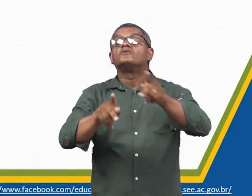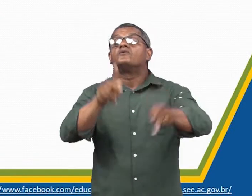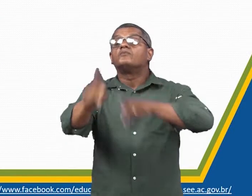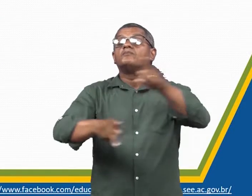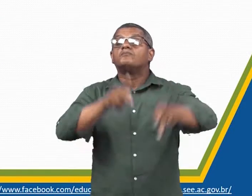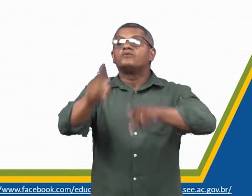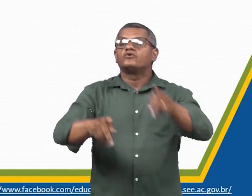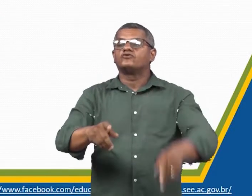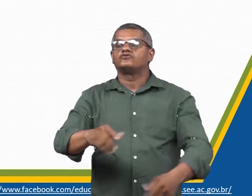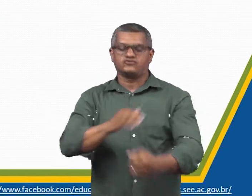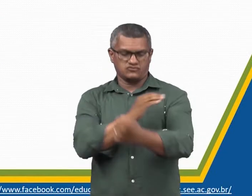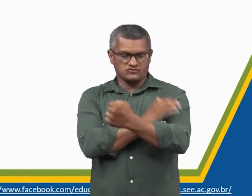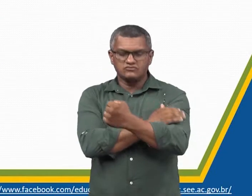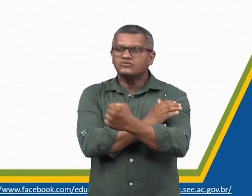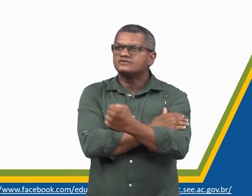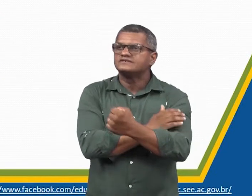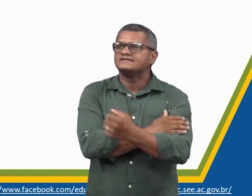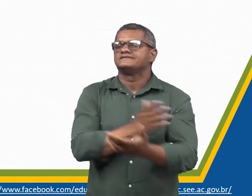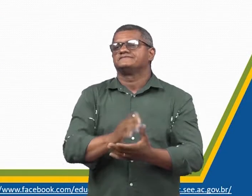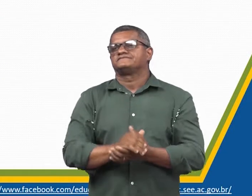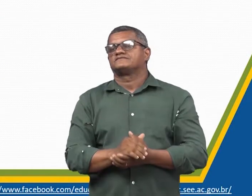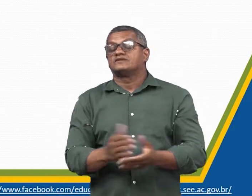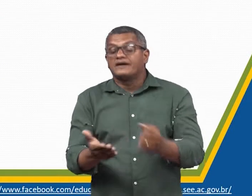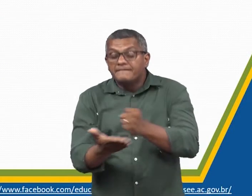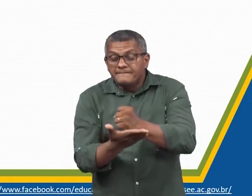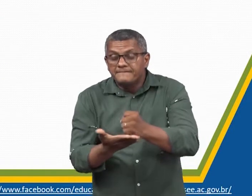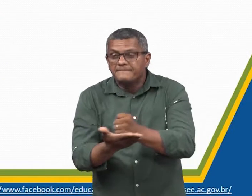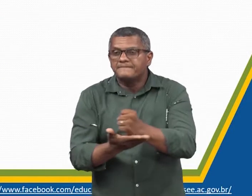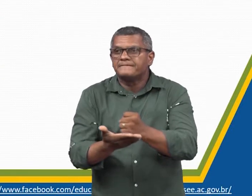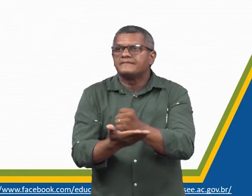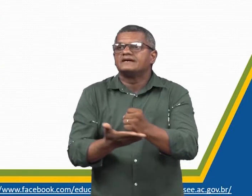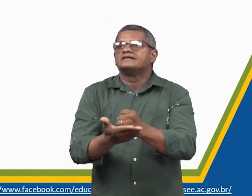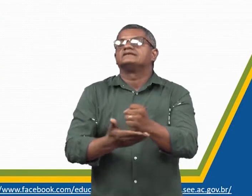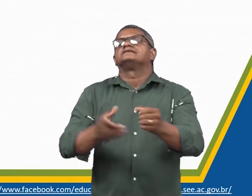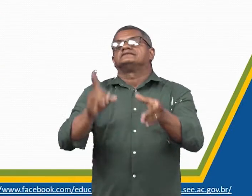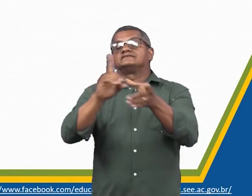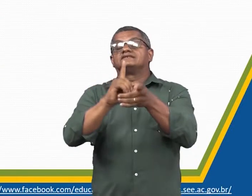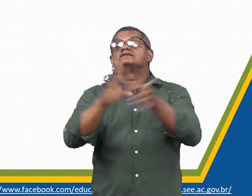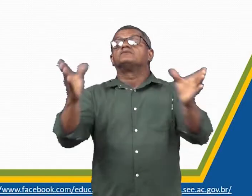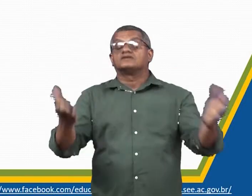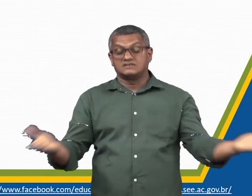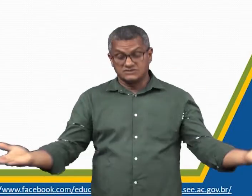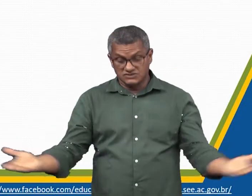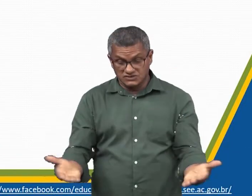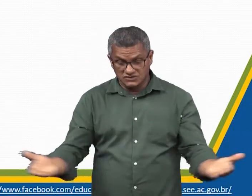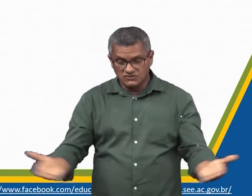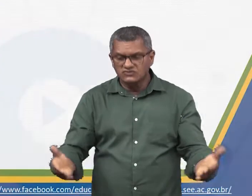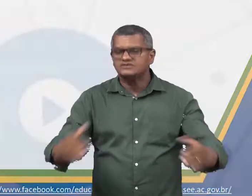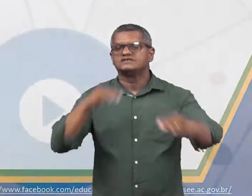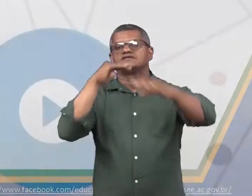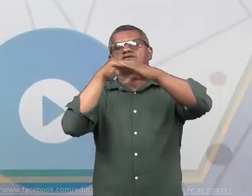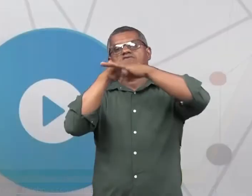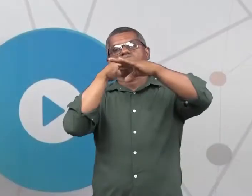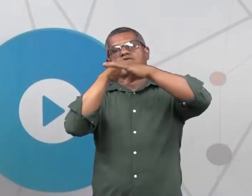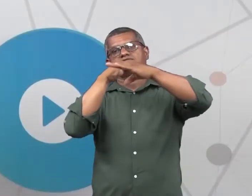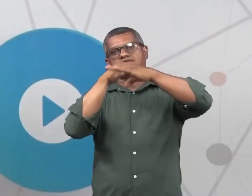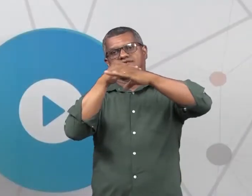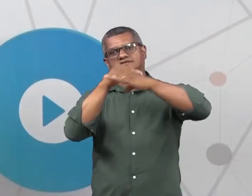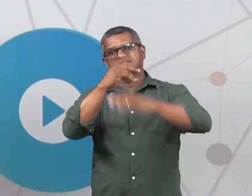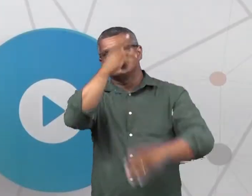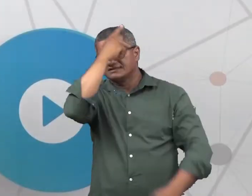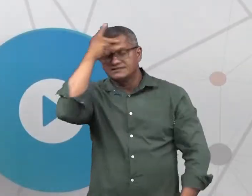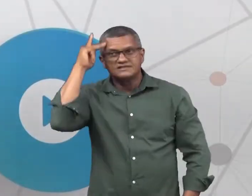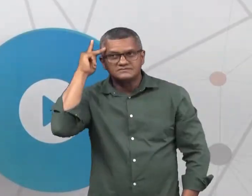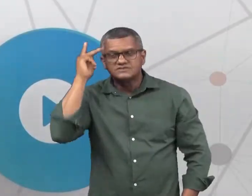a base da democracia, nos dias atuais, é a questão da igualdade de todos os cidadãos. Então, no Brasil, por